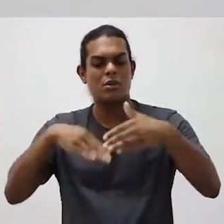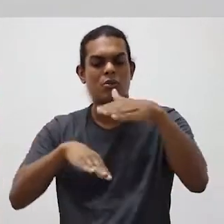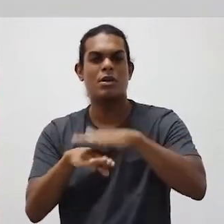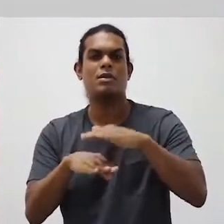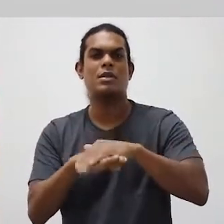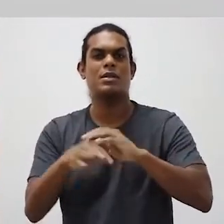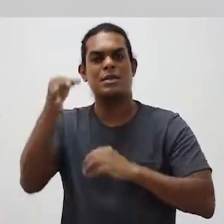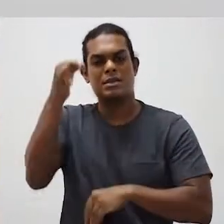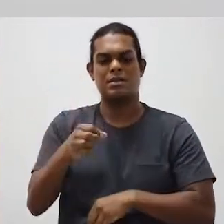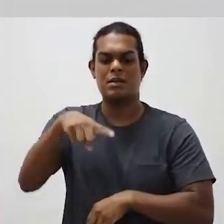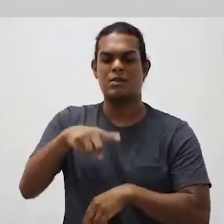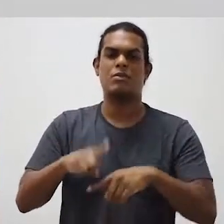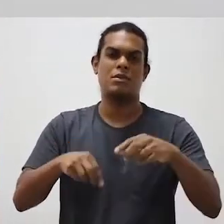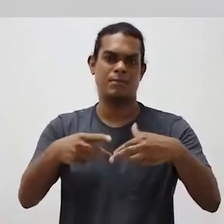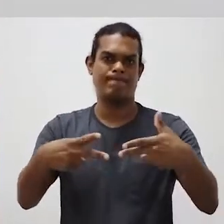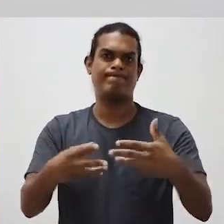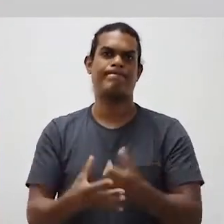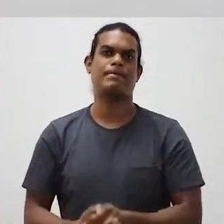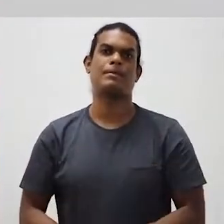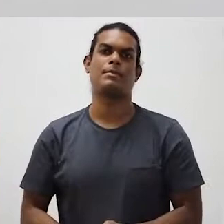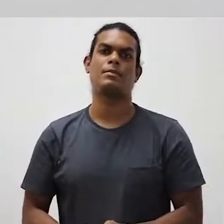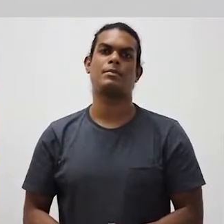mente.